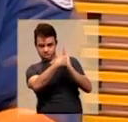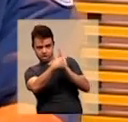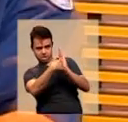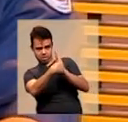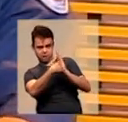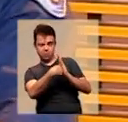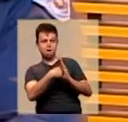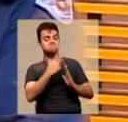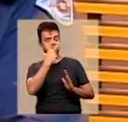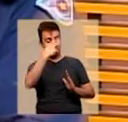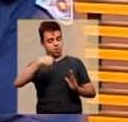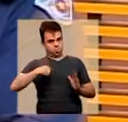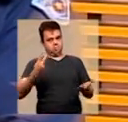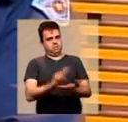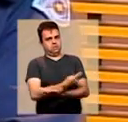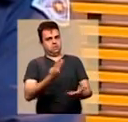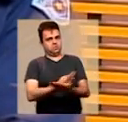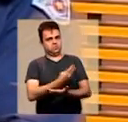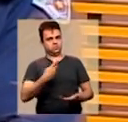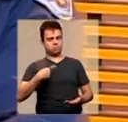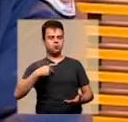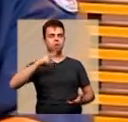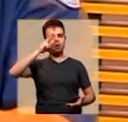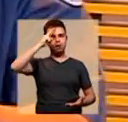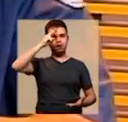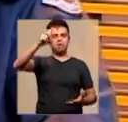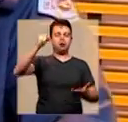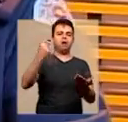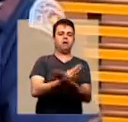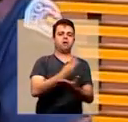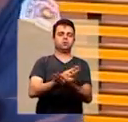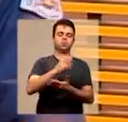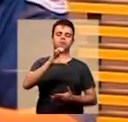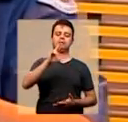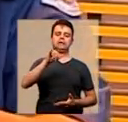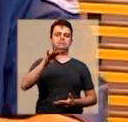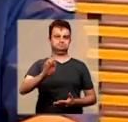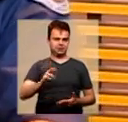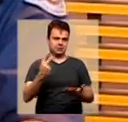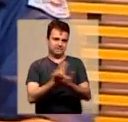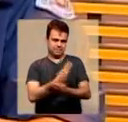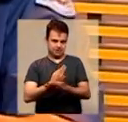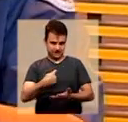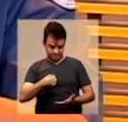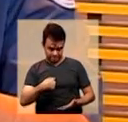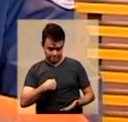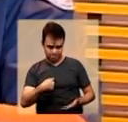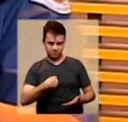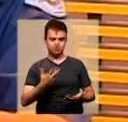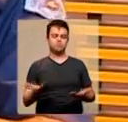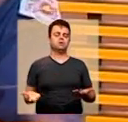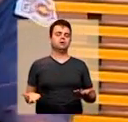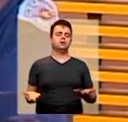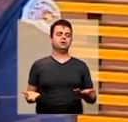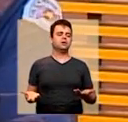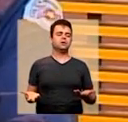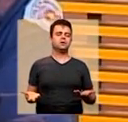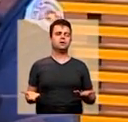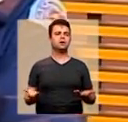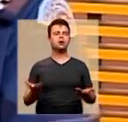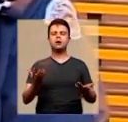existe uma presunção que você está praticando crime. Então, a melhor maneira de você contribuir e evitar